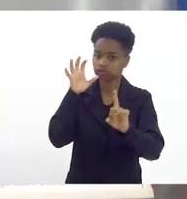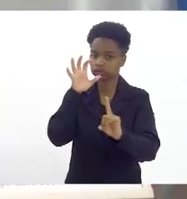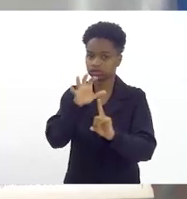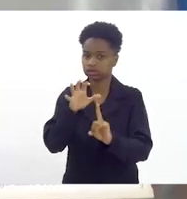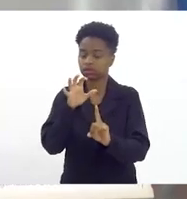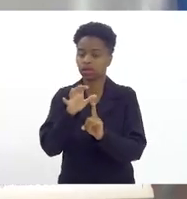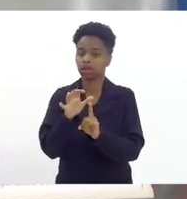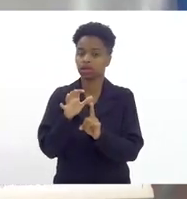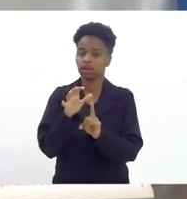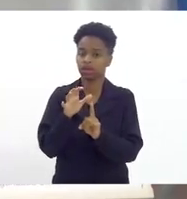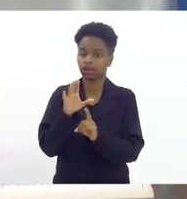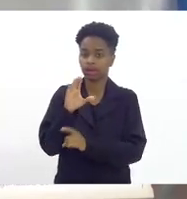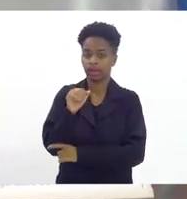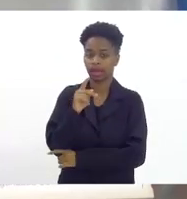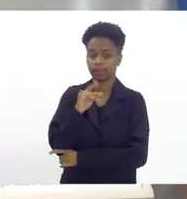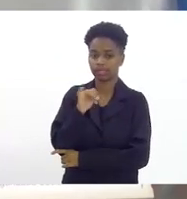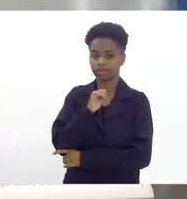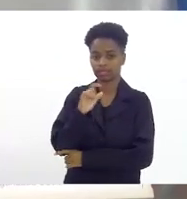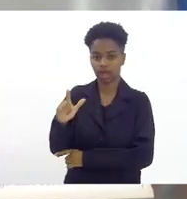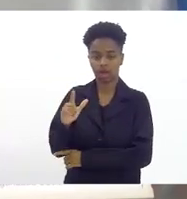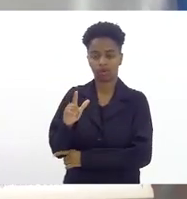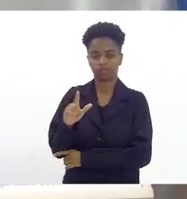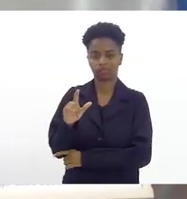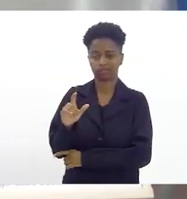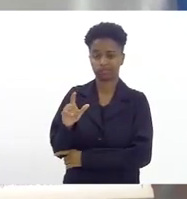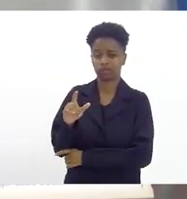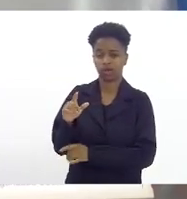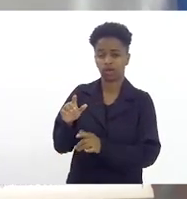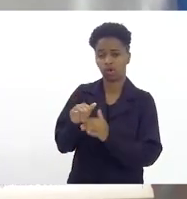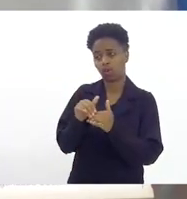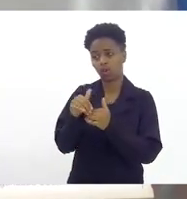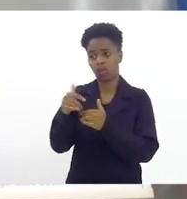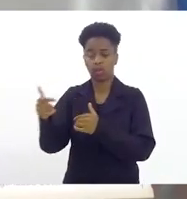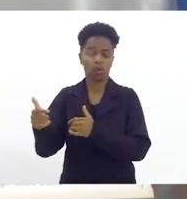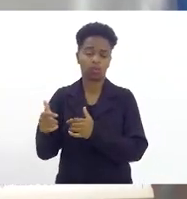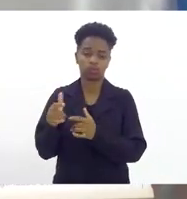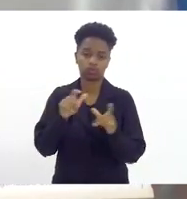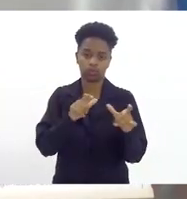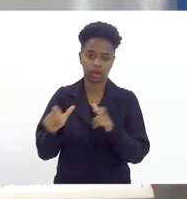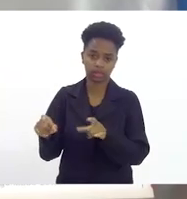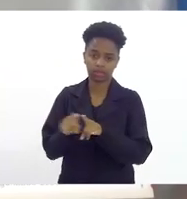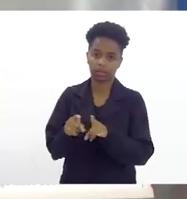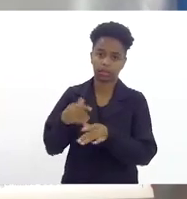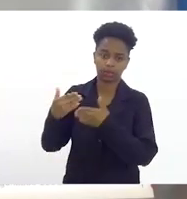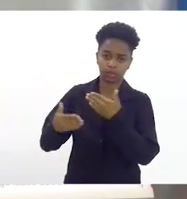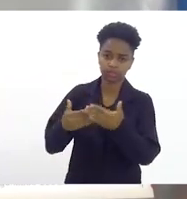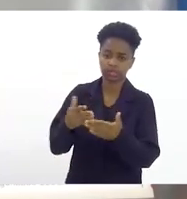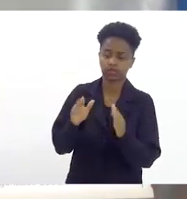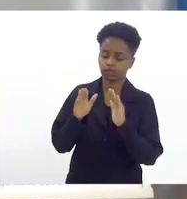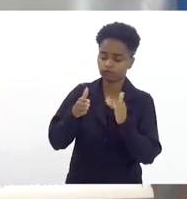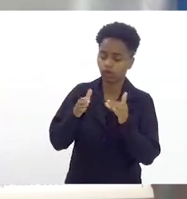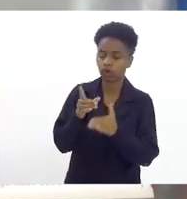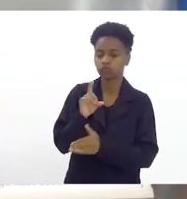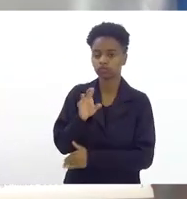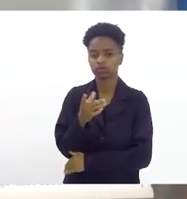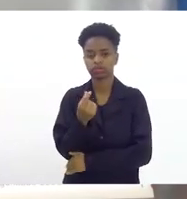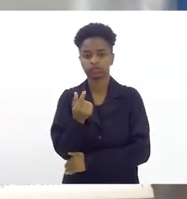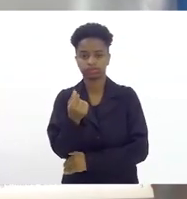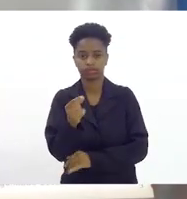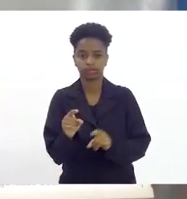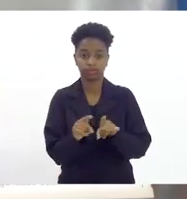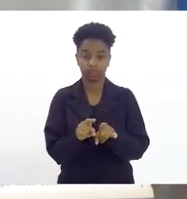desse capital estranho estrangeiro e desse processo acentuado de financialização E amanhã